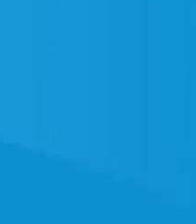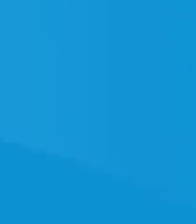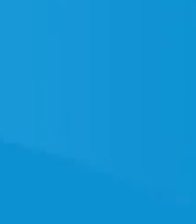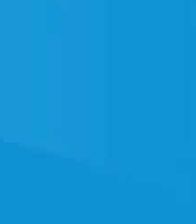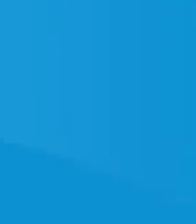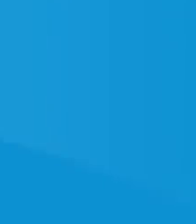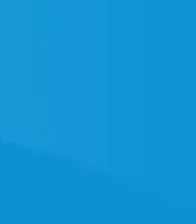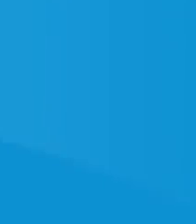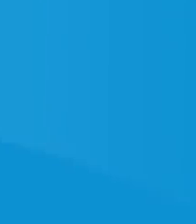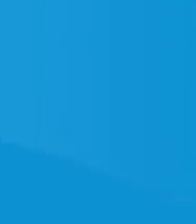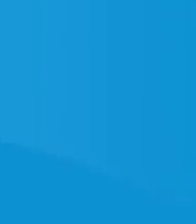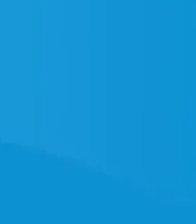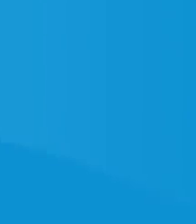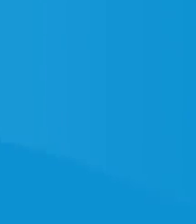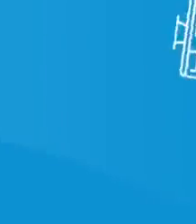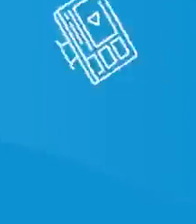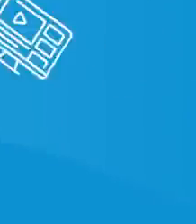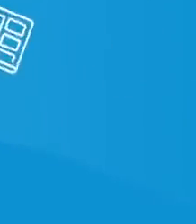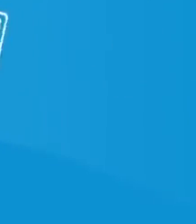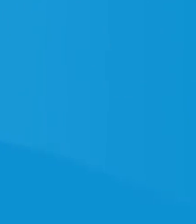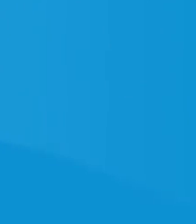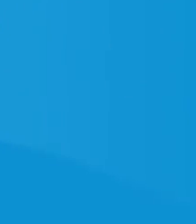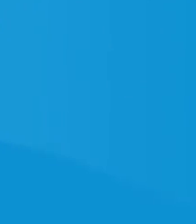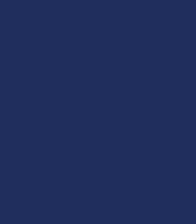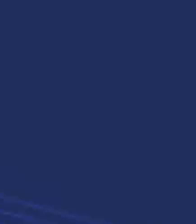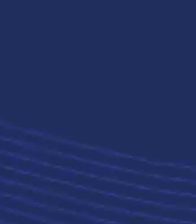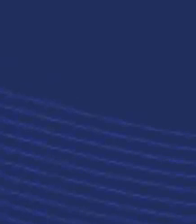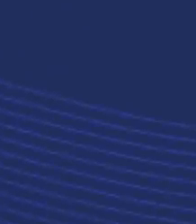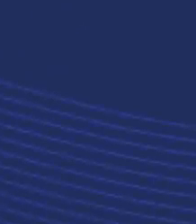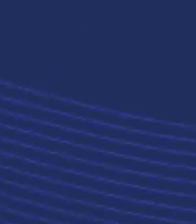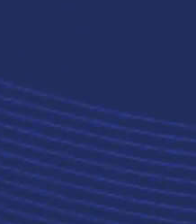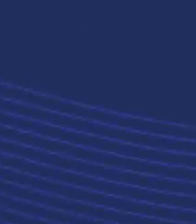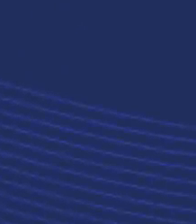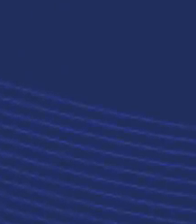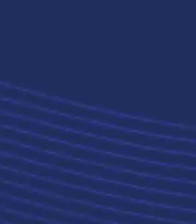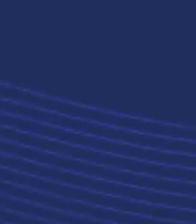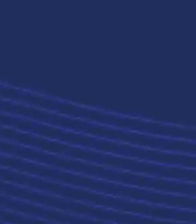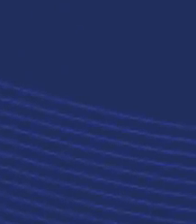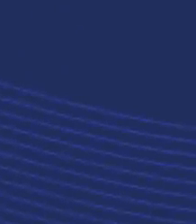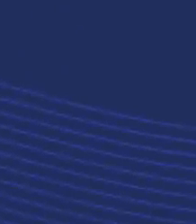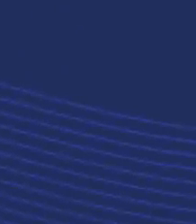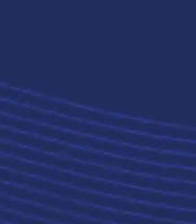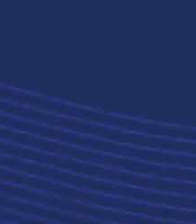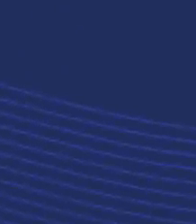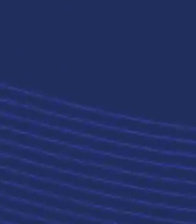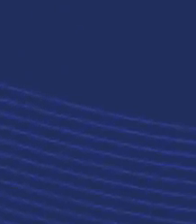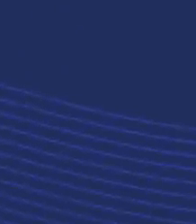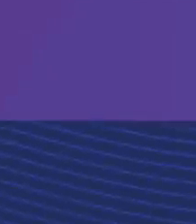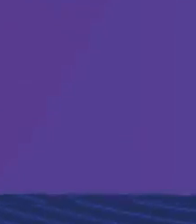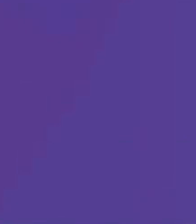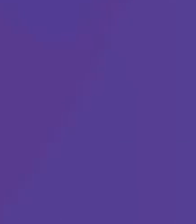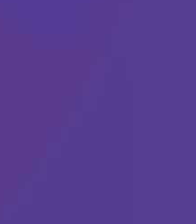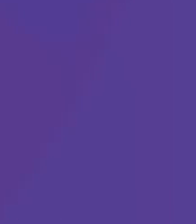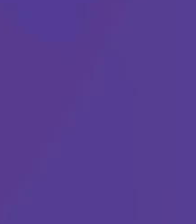O Instituto Unibanco promove uma nova série de webinários: Educação para Juventudes.